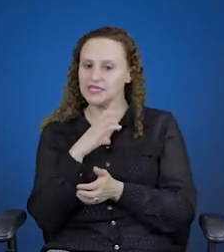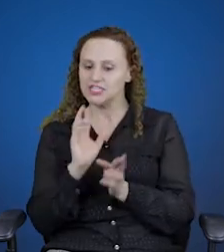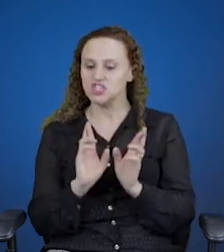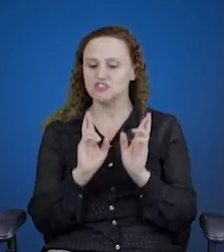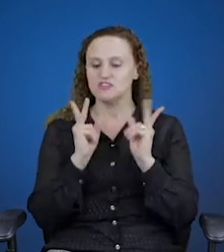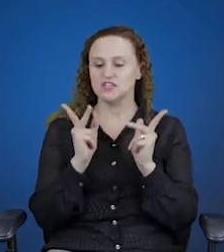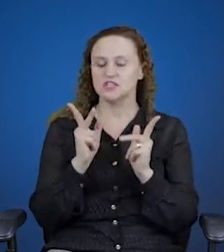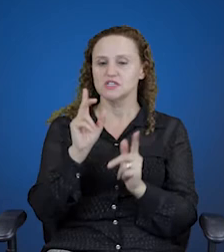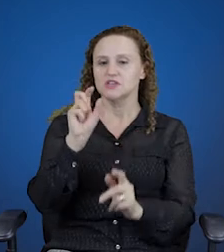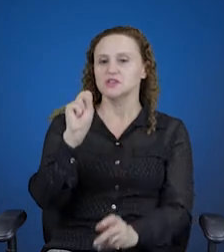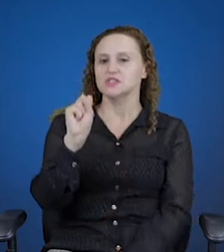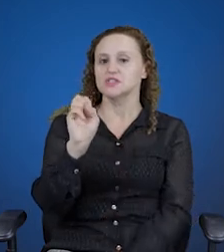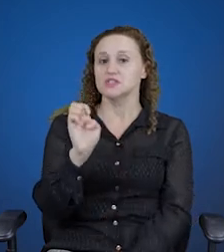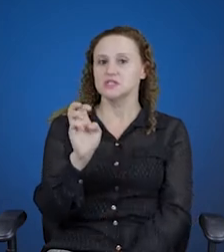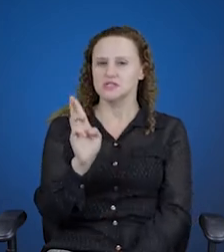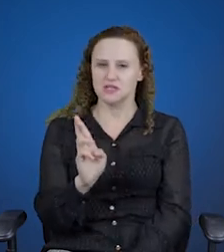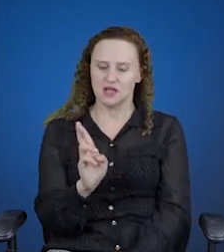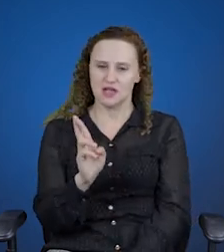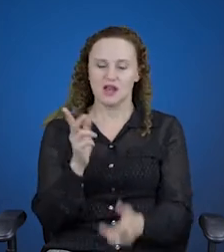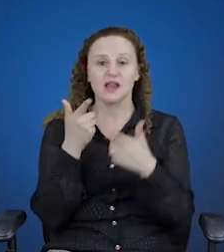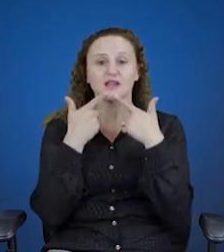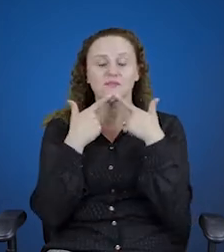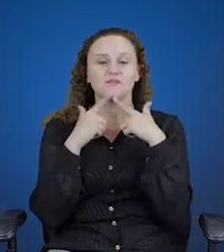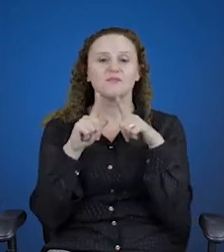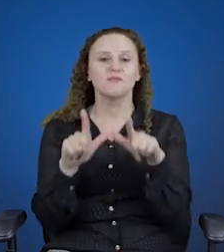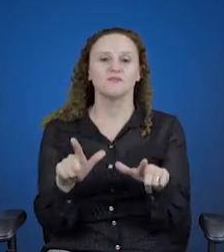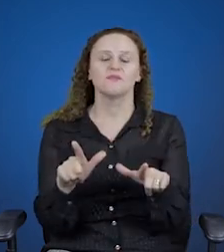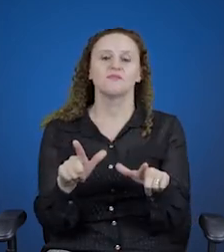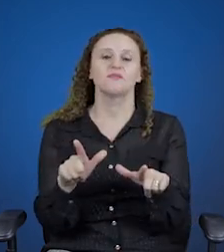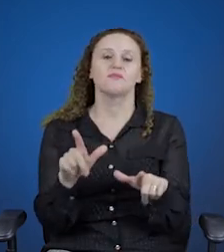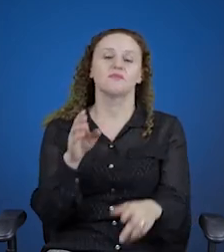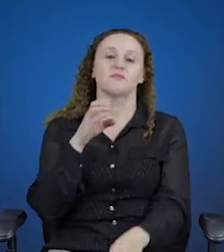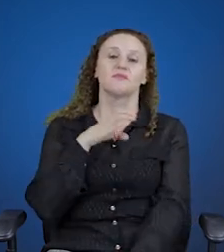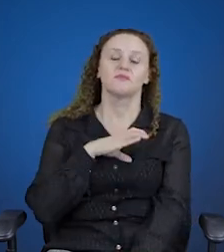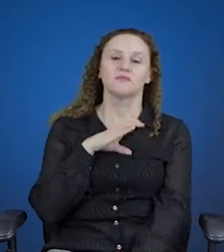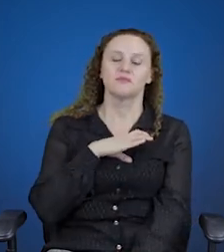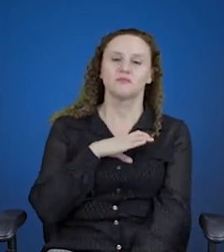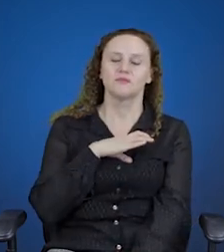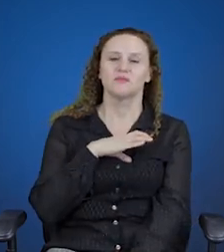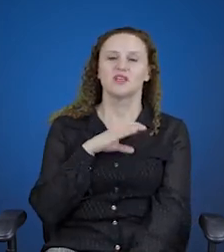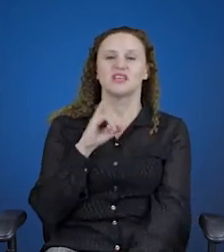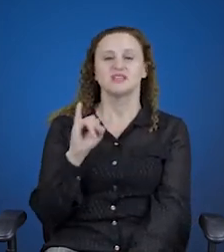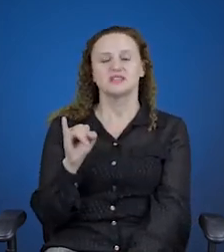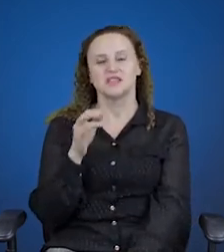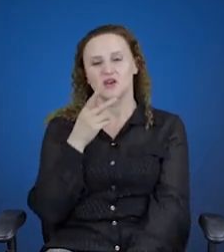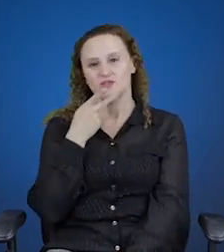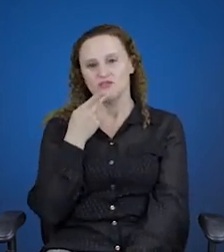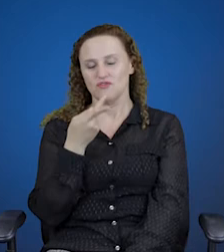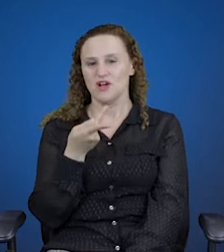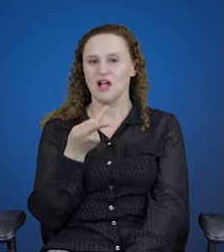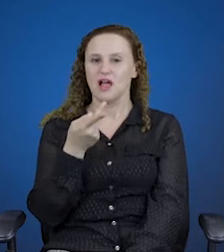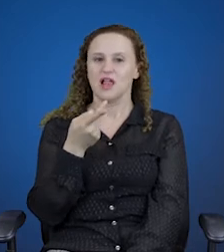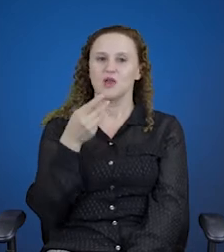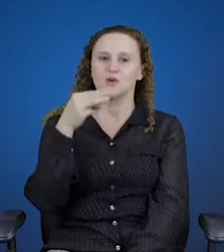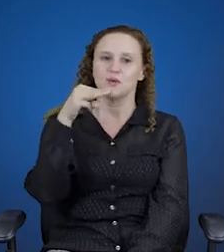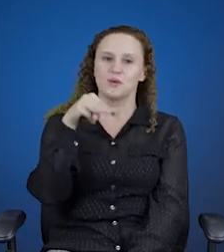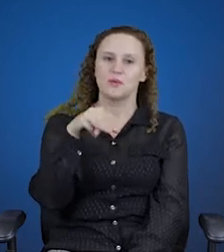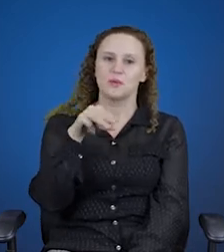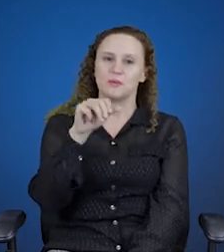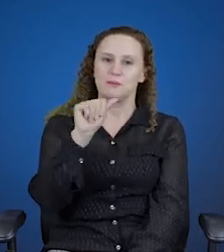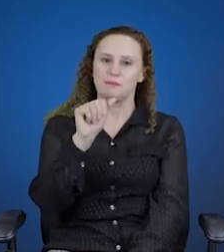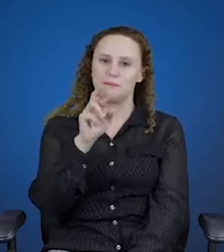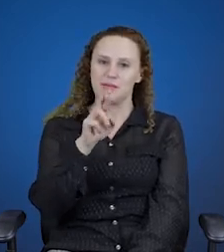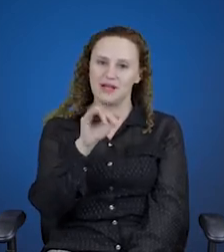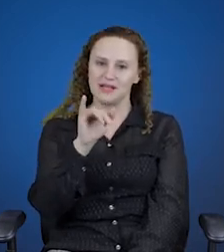essa diferença entre ser e está na língua portuguesa E se eu digo Maria